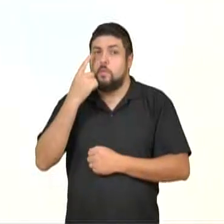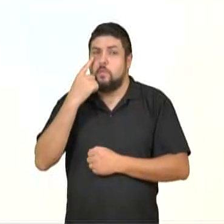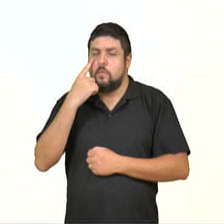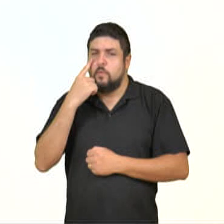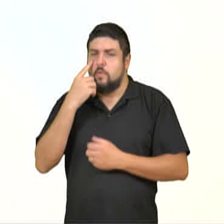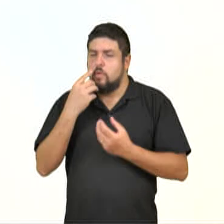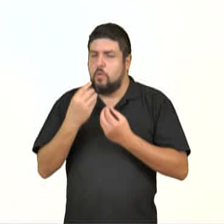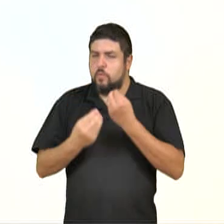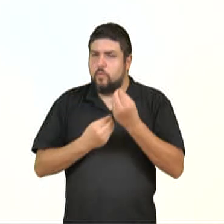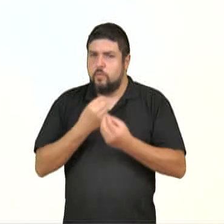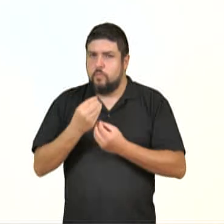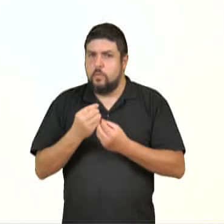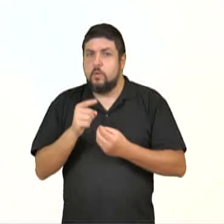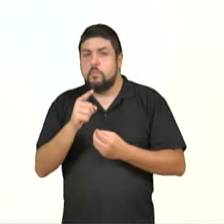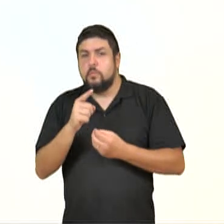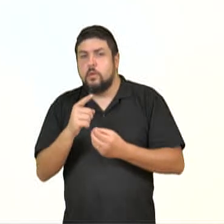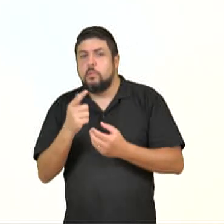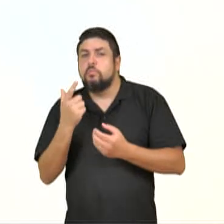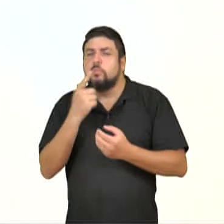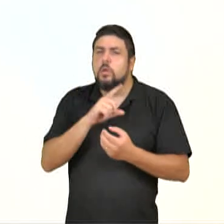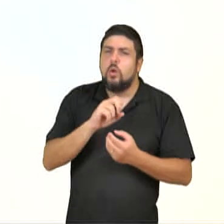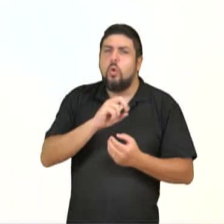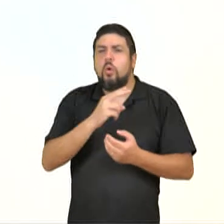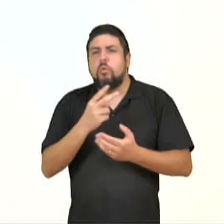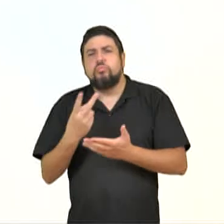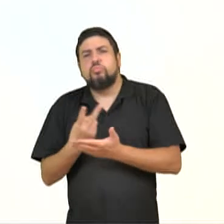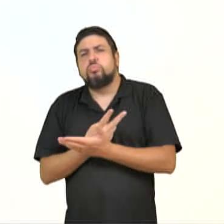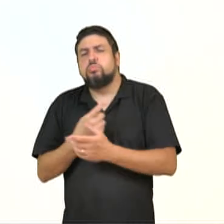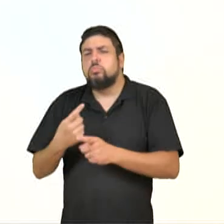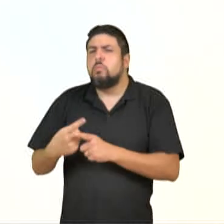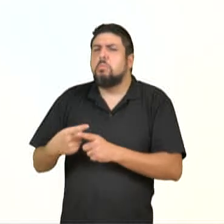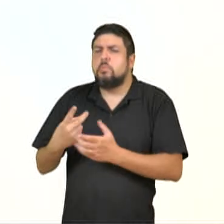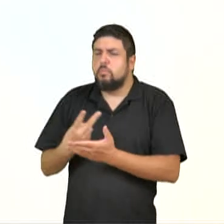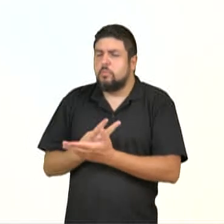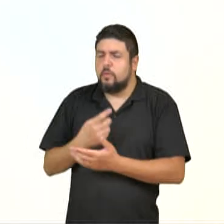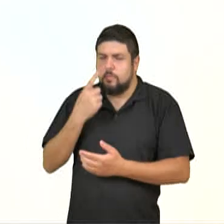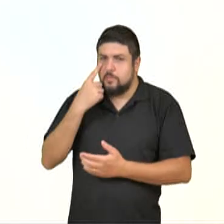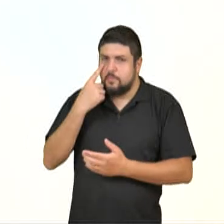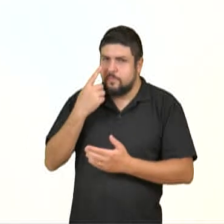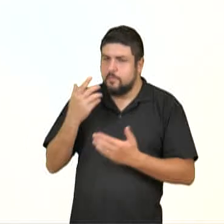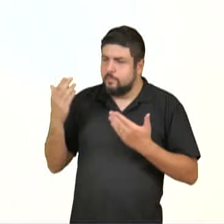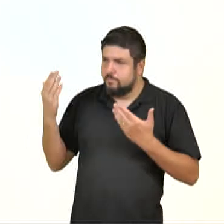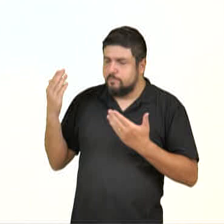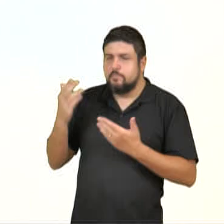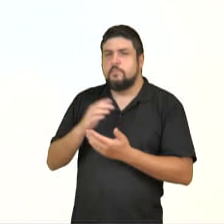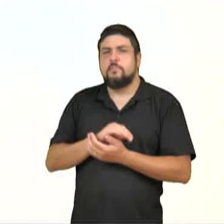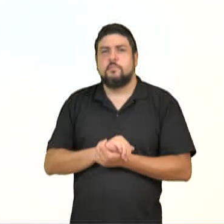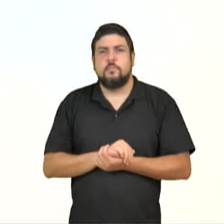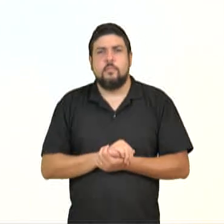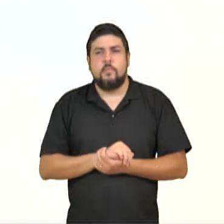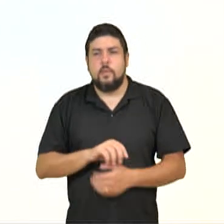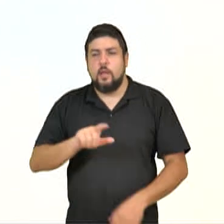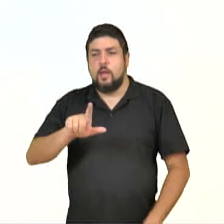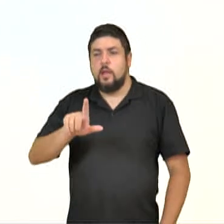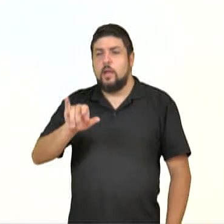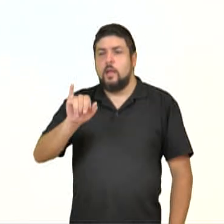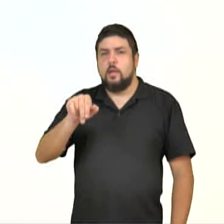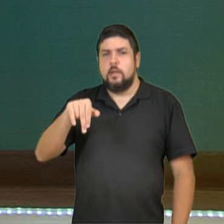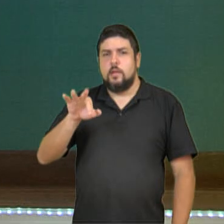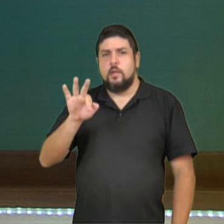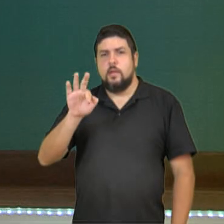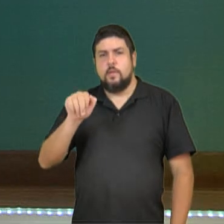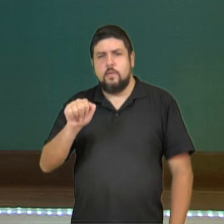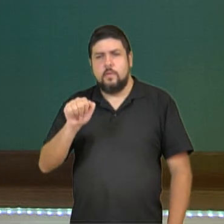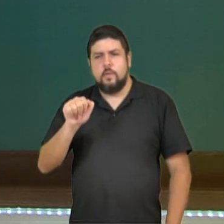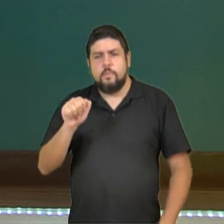você acertou ou se você errou, o porquê que você errou. Olha só, a linfa, ela é um líquido claro,